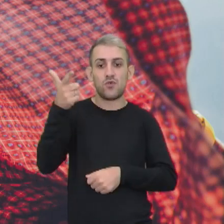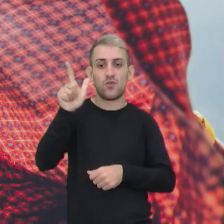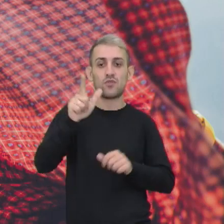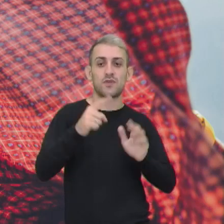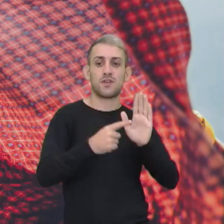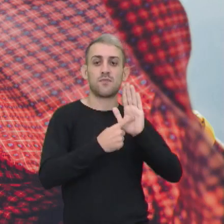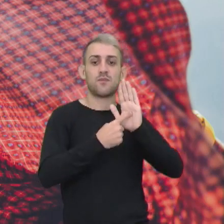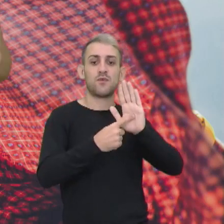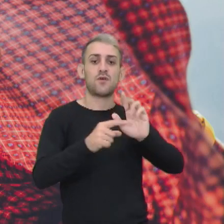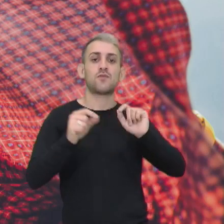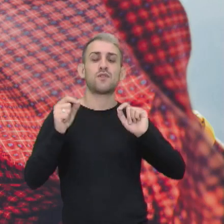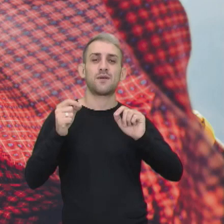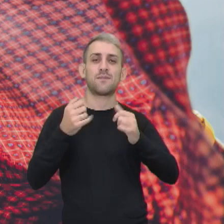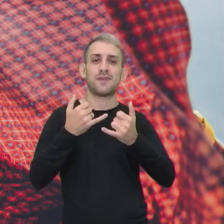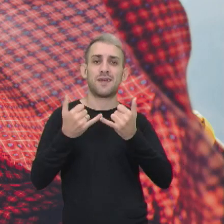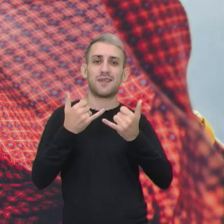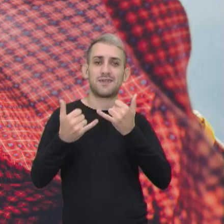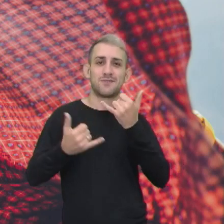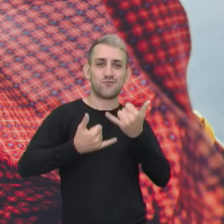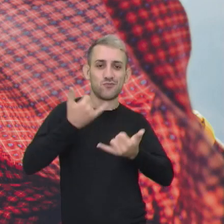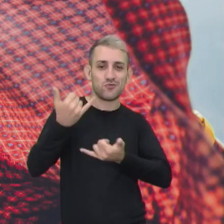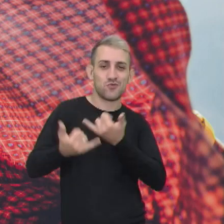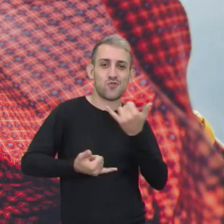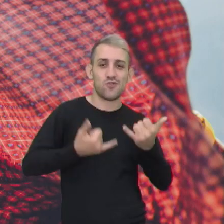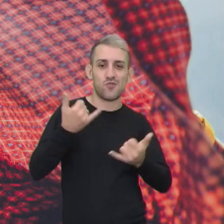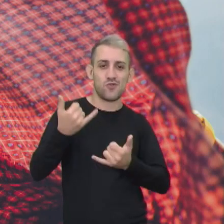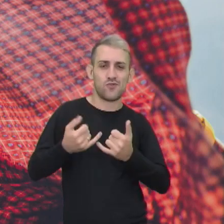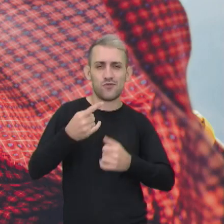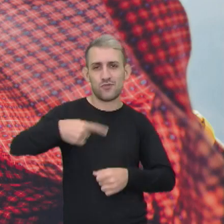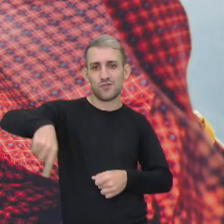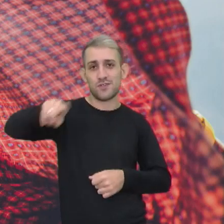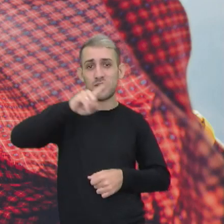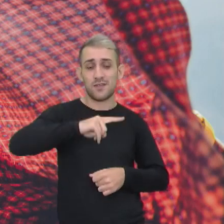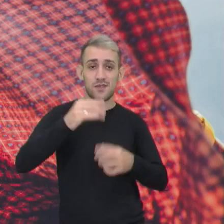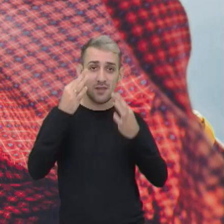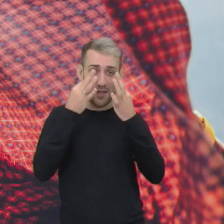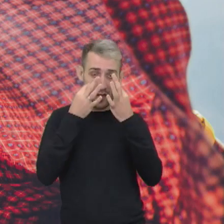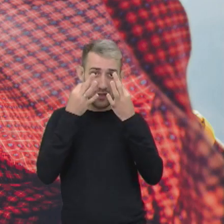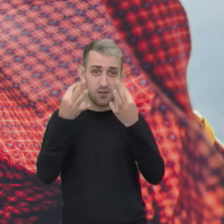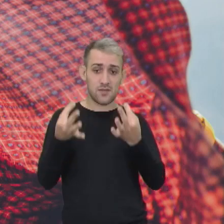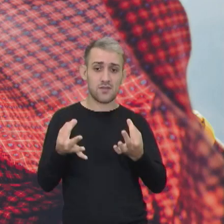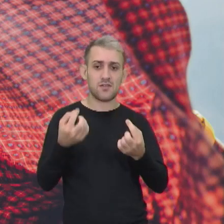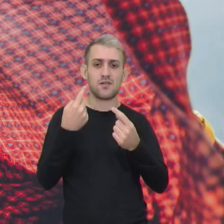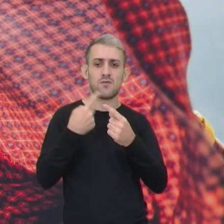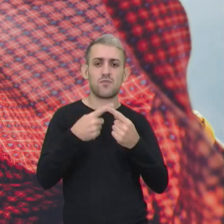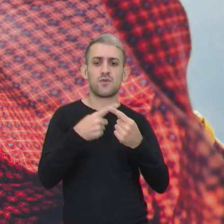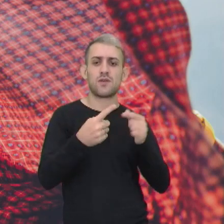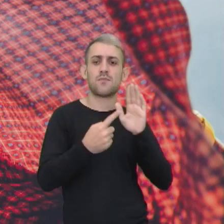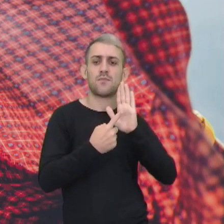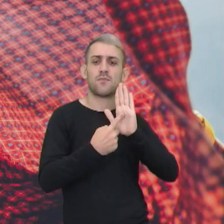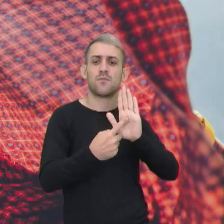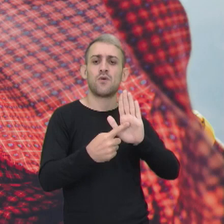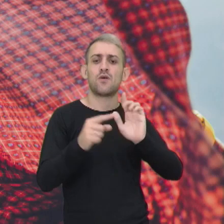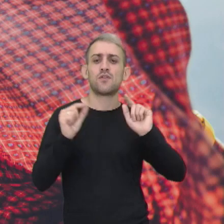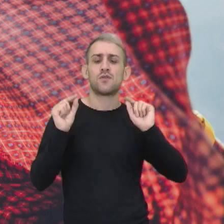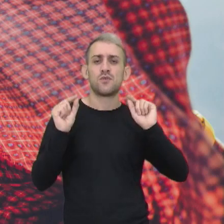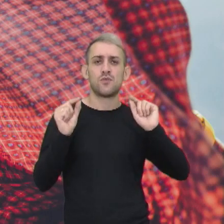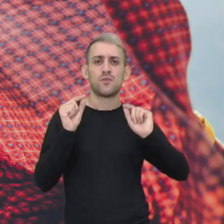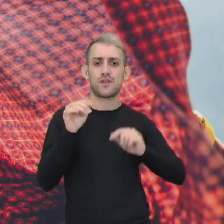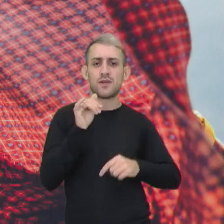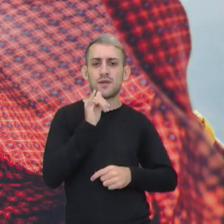inclusive uma espécie de um jogo que foi feito. Prestem bastante atenção, porque ele mostra muito